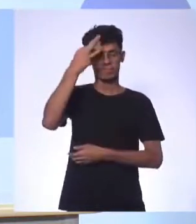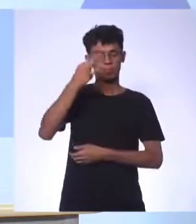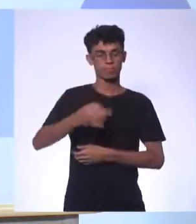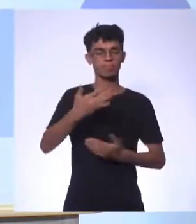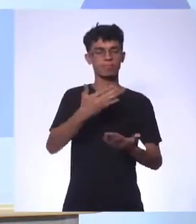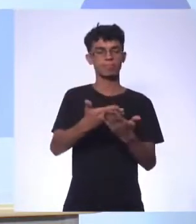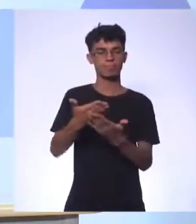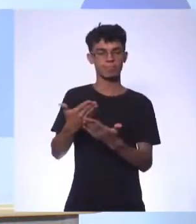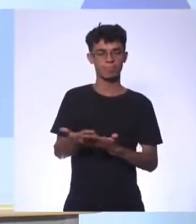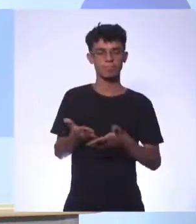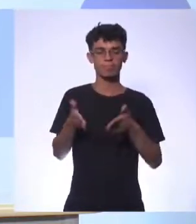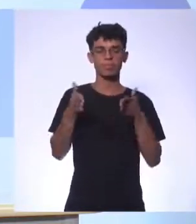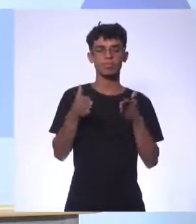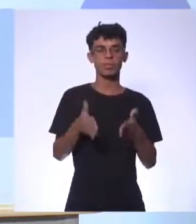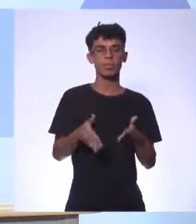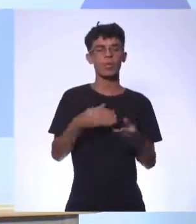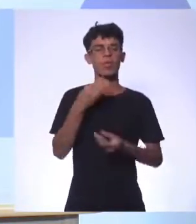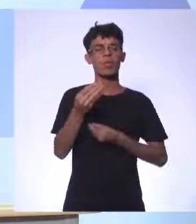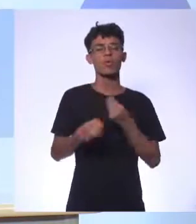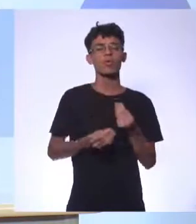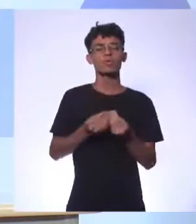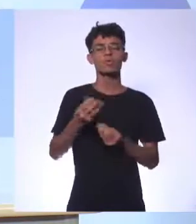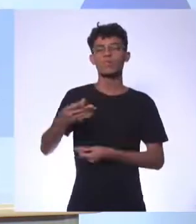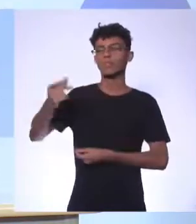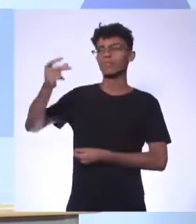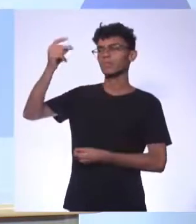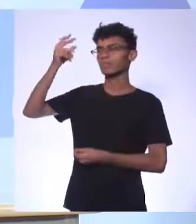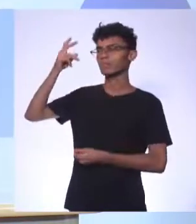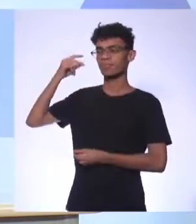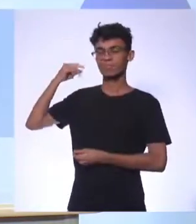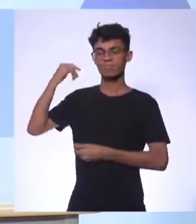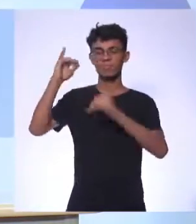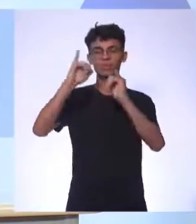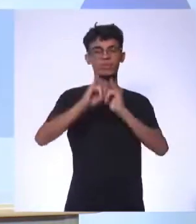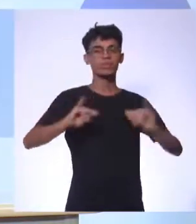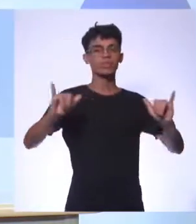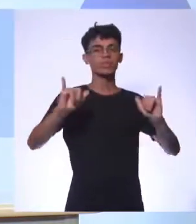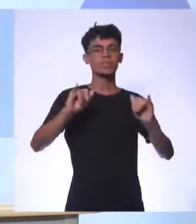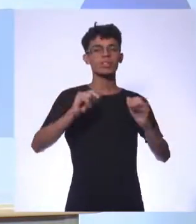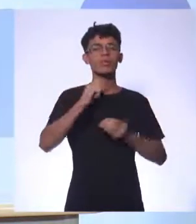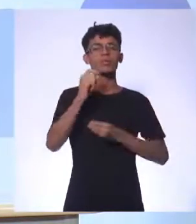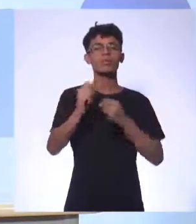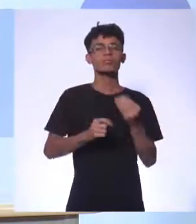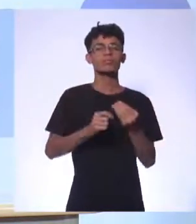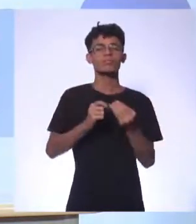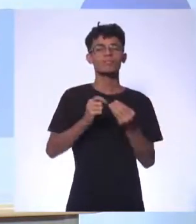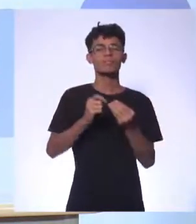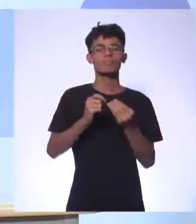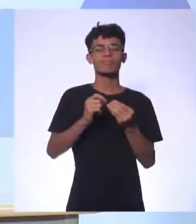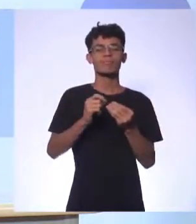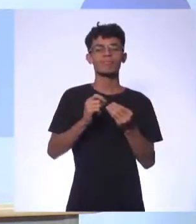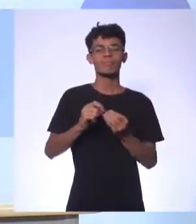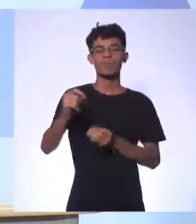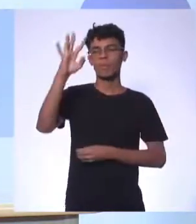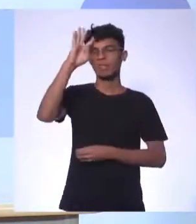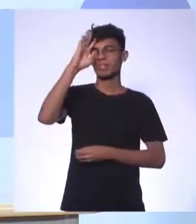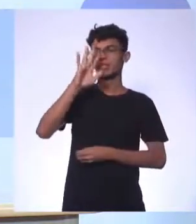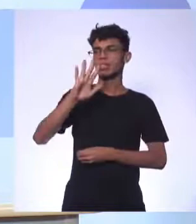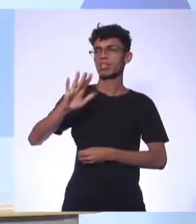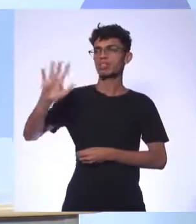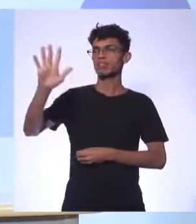aula de hoje. E como diziam os antigos, professora Luíse, que carga d'água é essa de